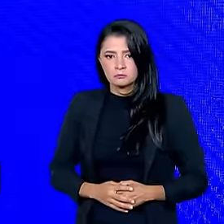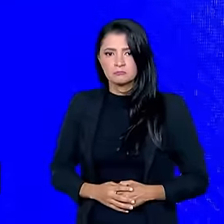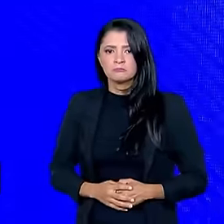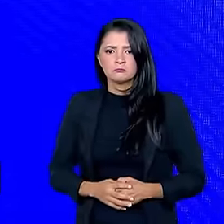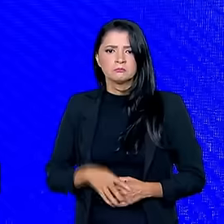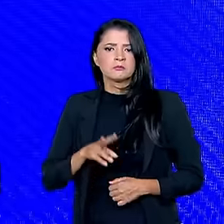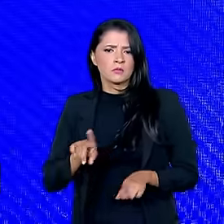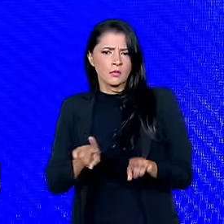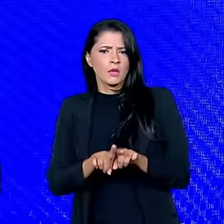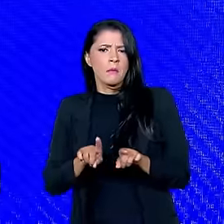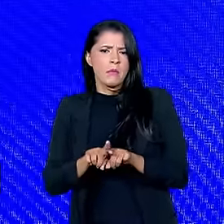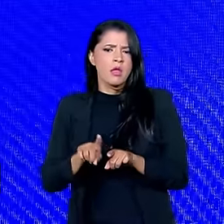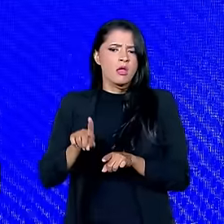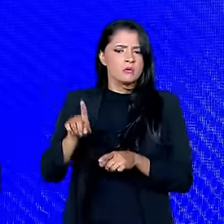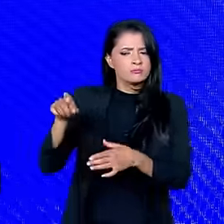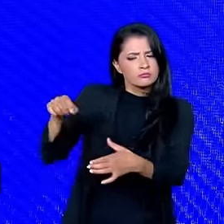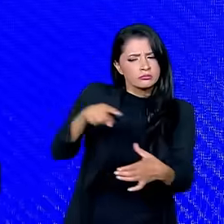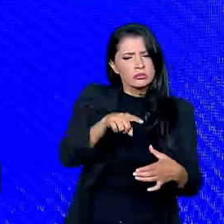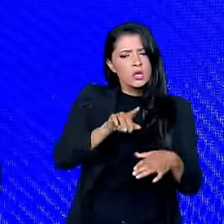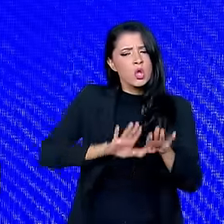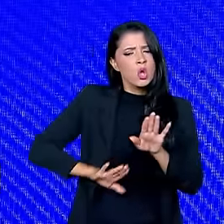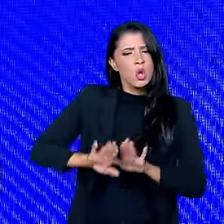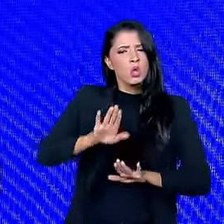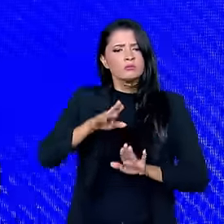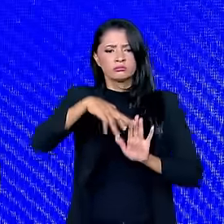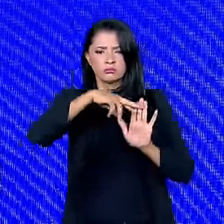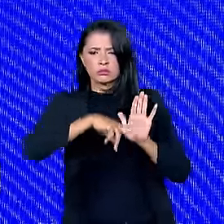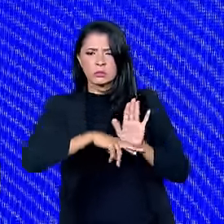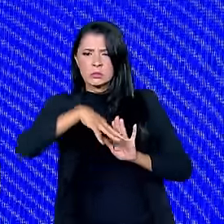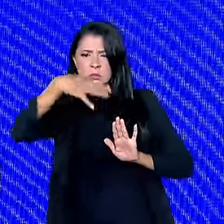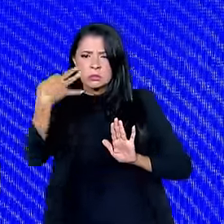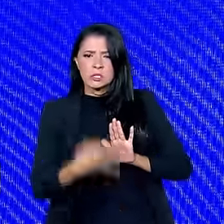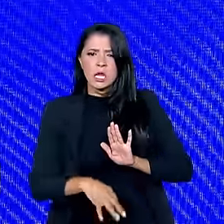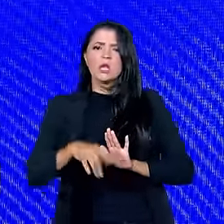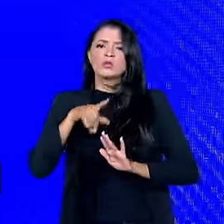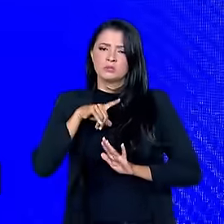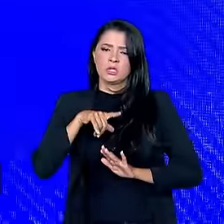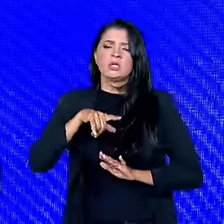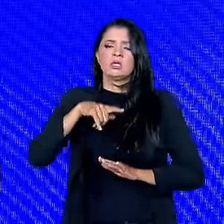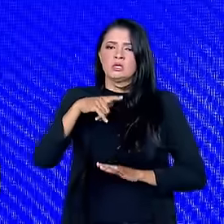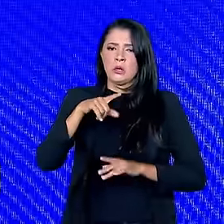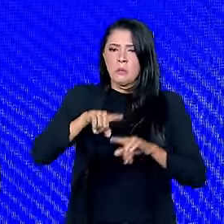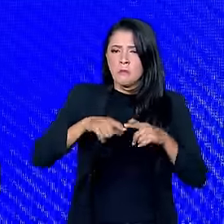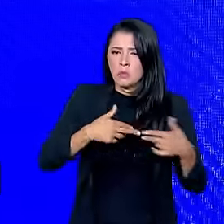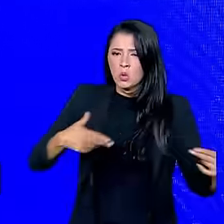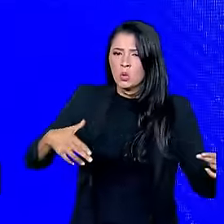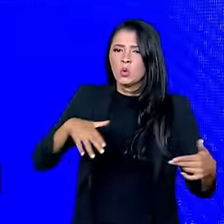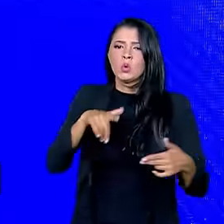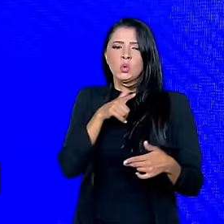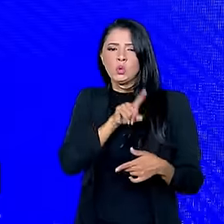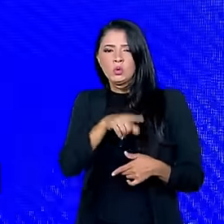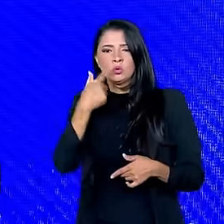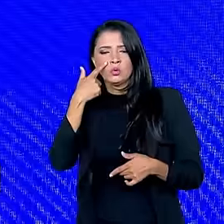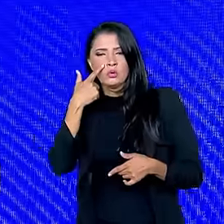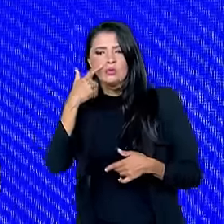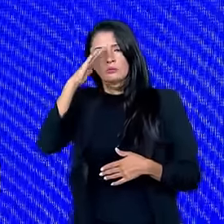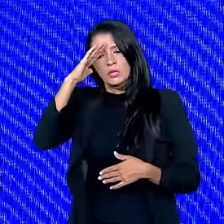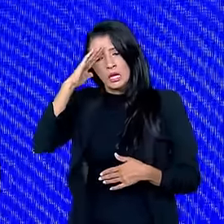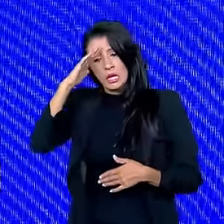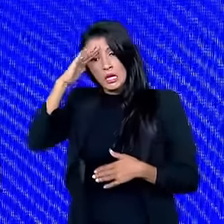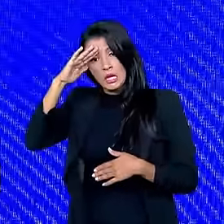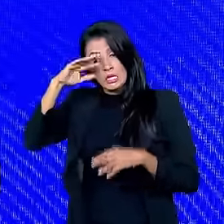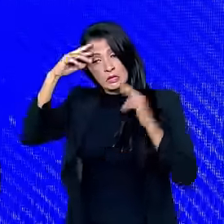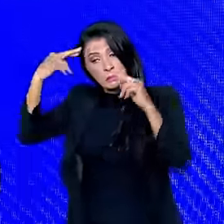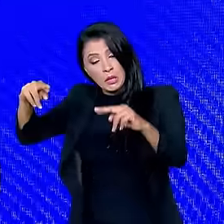Mantemos manejo cuidadoso e criterioso dos produtos halal, com respeito pelos ritos islâmicos e